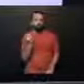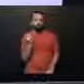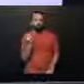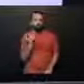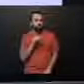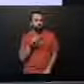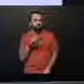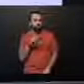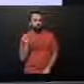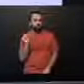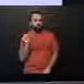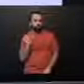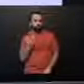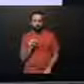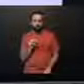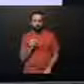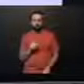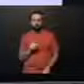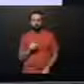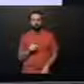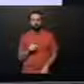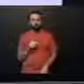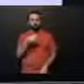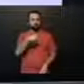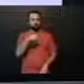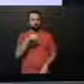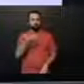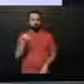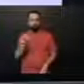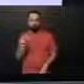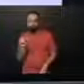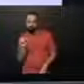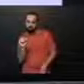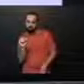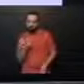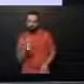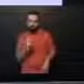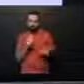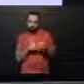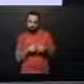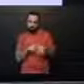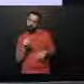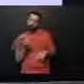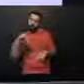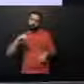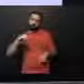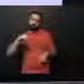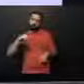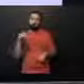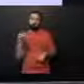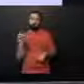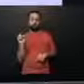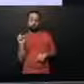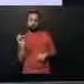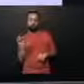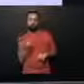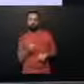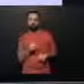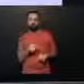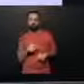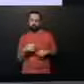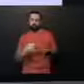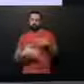700 cubinhos desse, ou seja, provavelmente a gente ficaria aqui a tarde inteira, a manhã toda, o outro